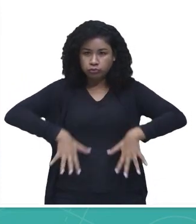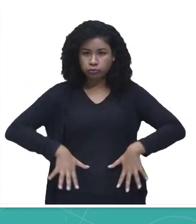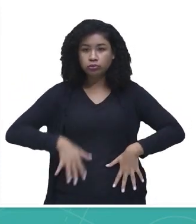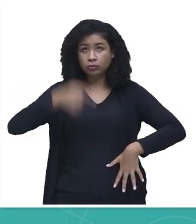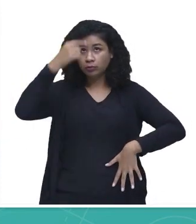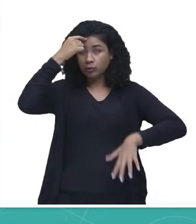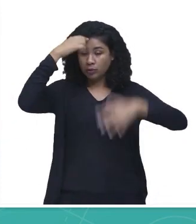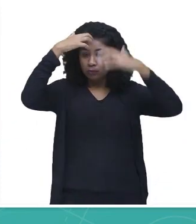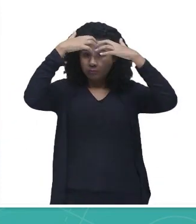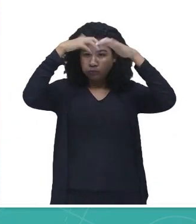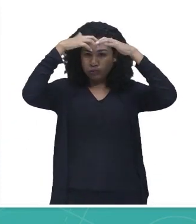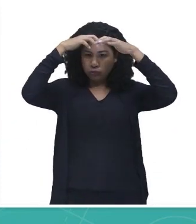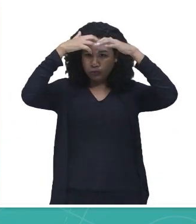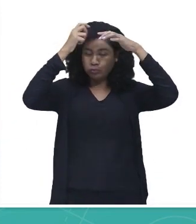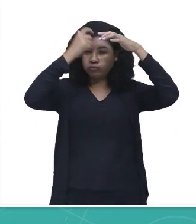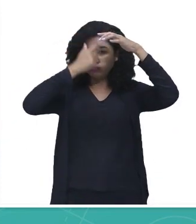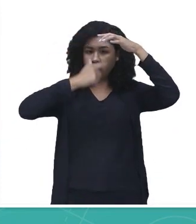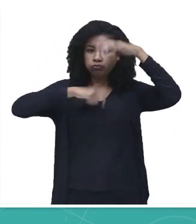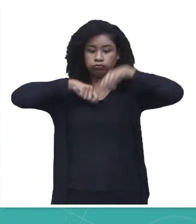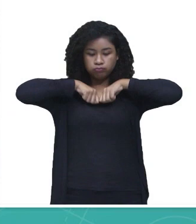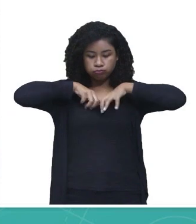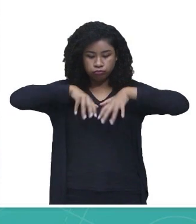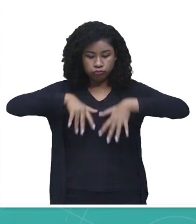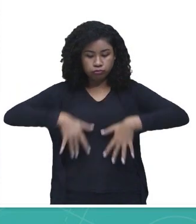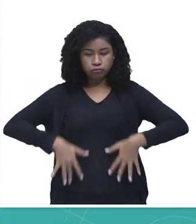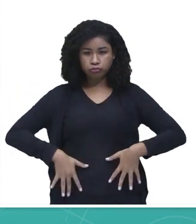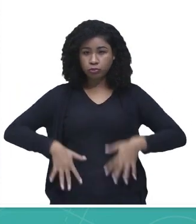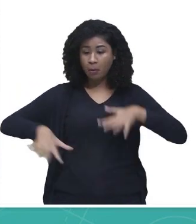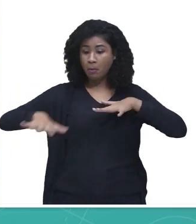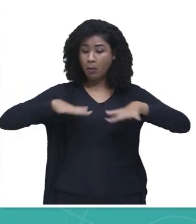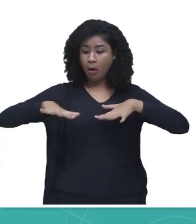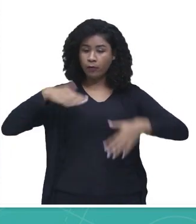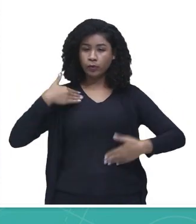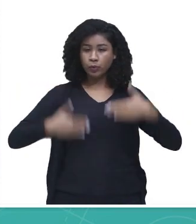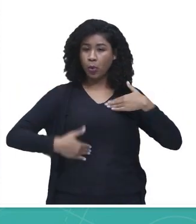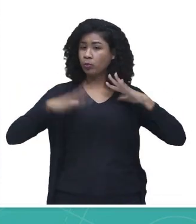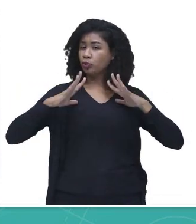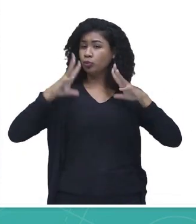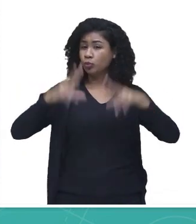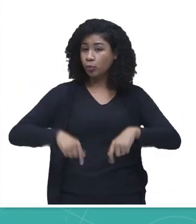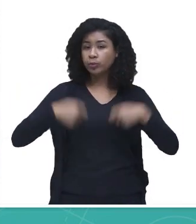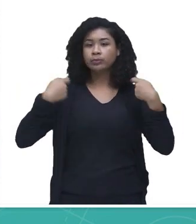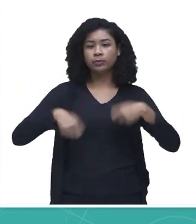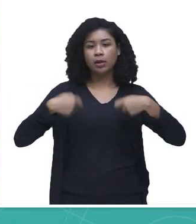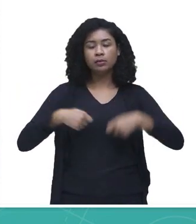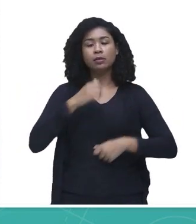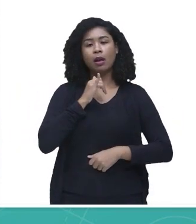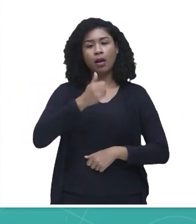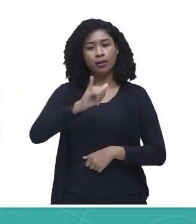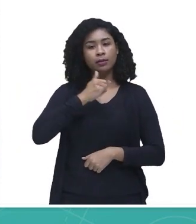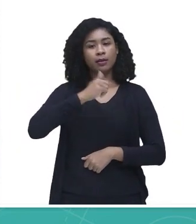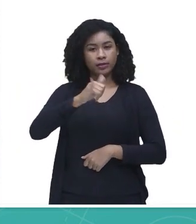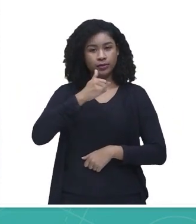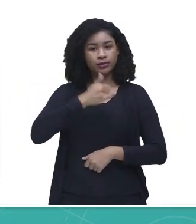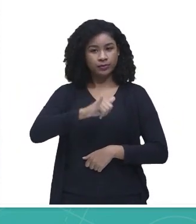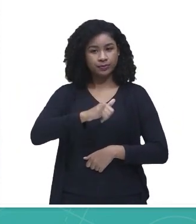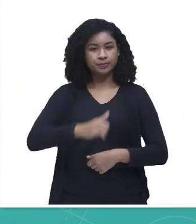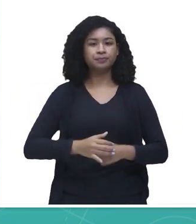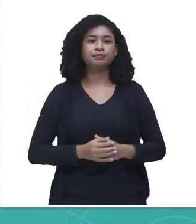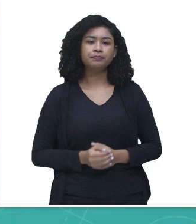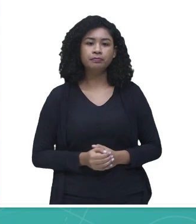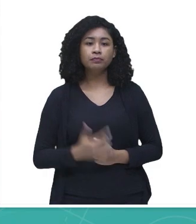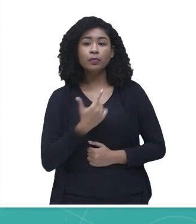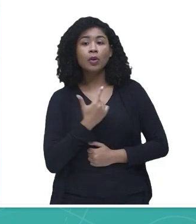funcionando, tudo isso vai precisar de energia, tá bom? E aí, falando dos outros seres vivos, né? Vamos